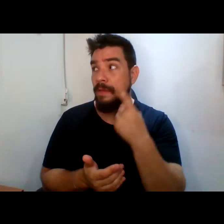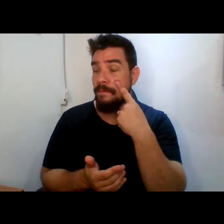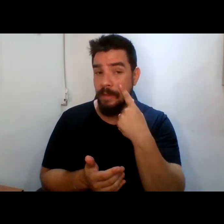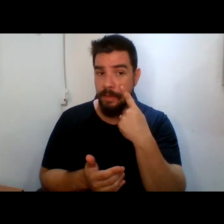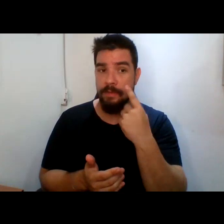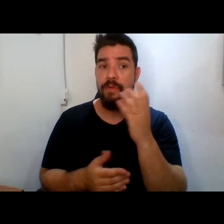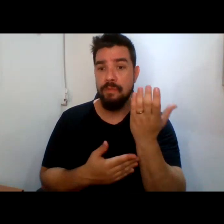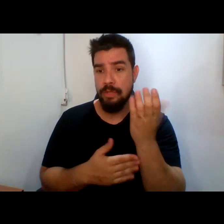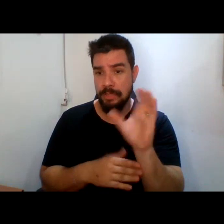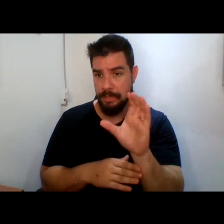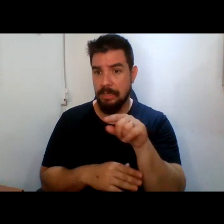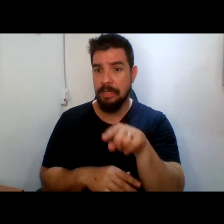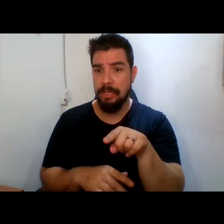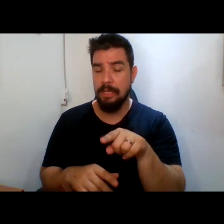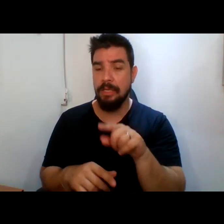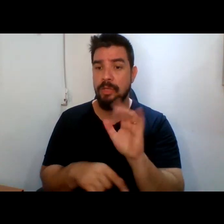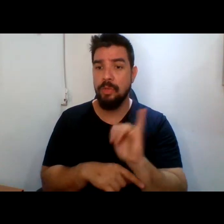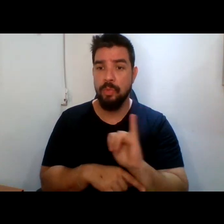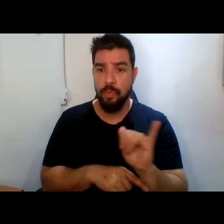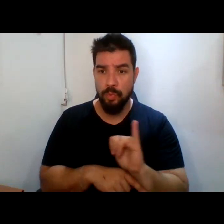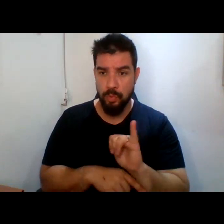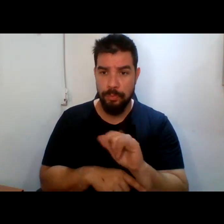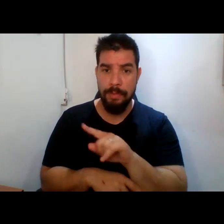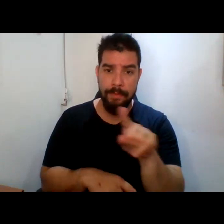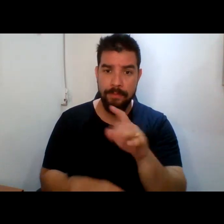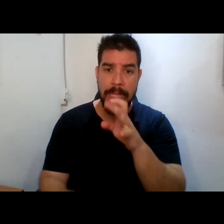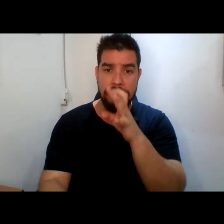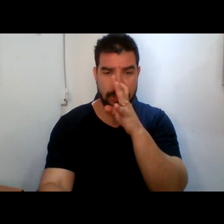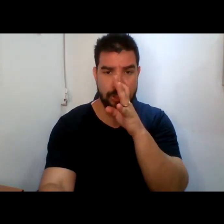no YouTube para vocês acessarem.